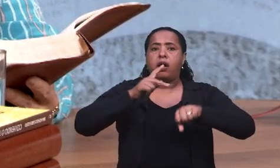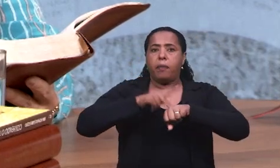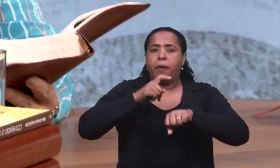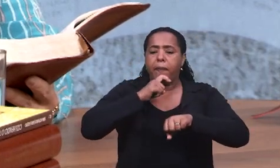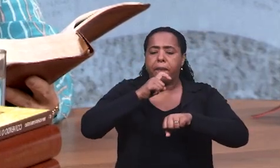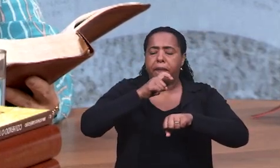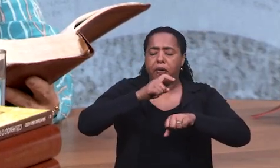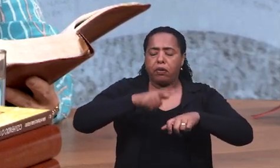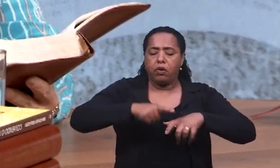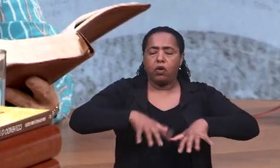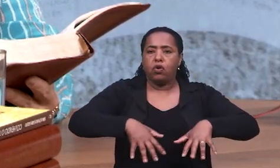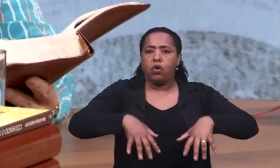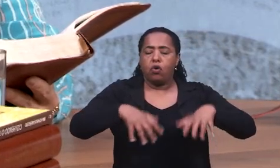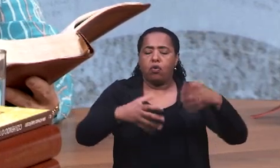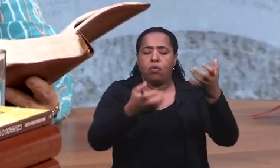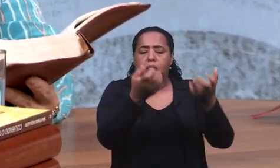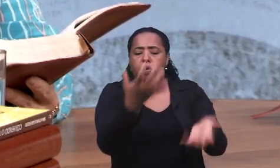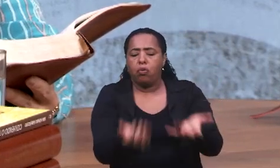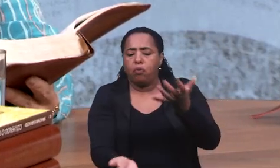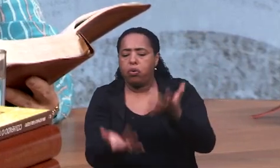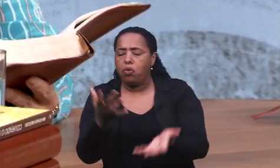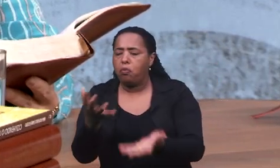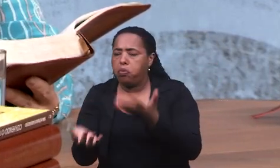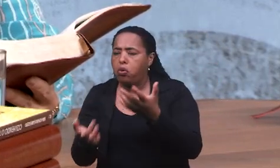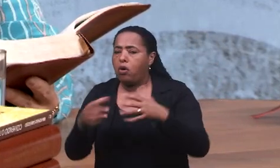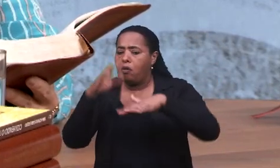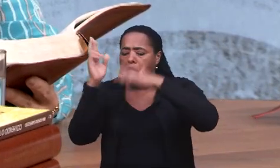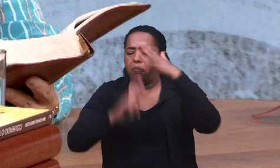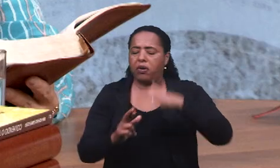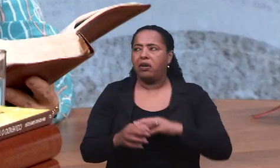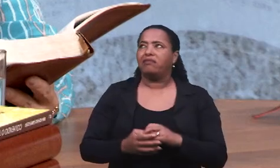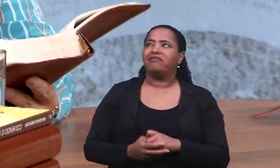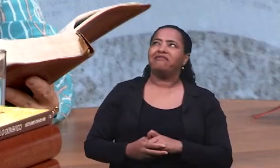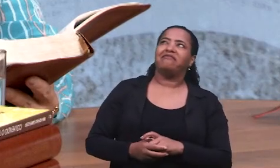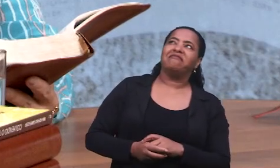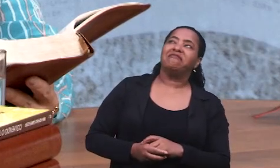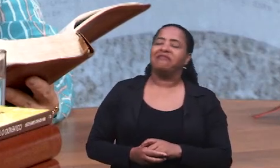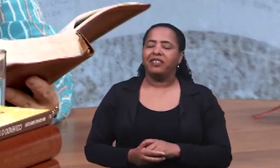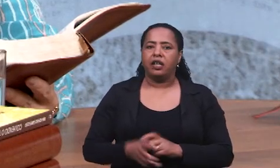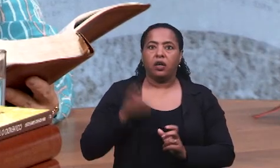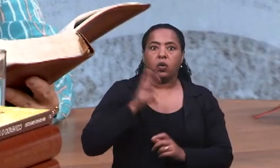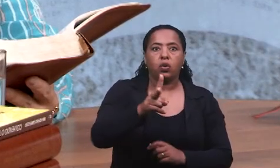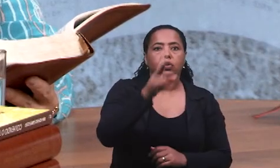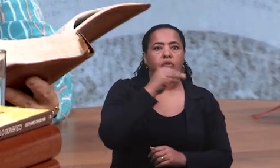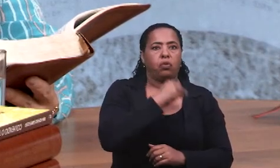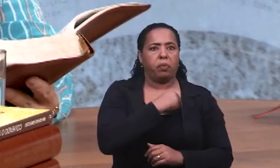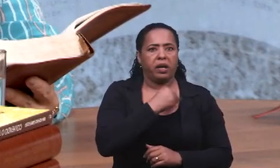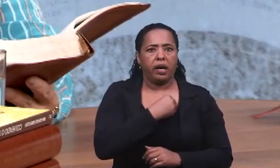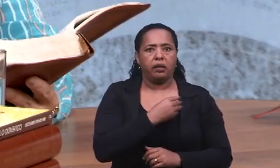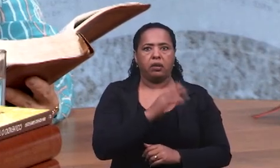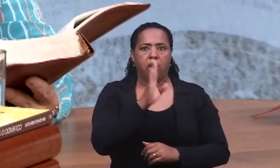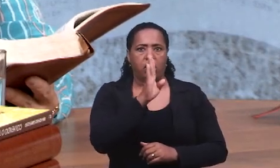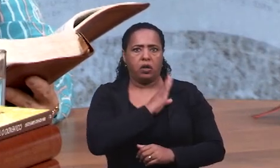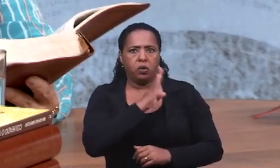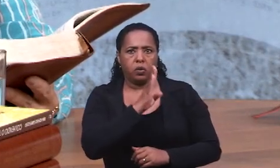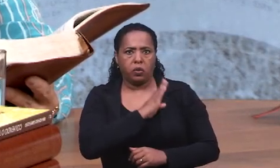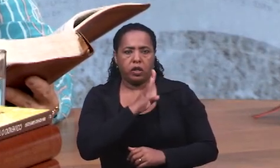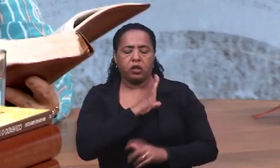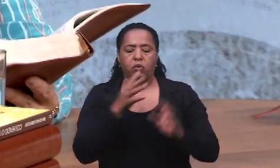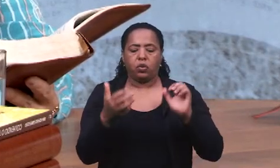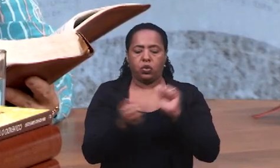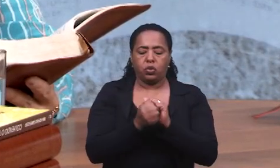trovões, continuou a pecar e agravou o seu coração, ele e os seus